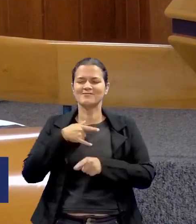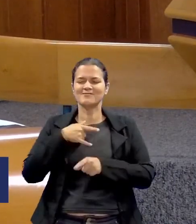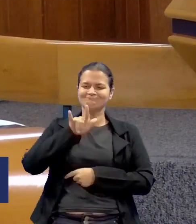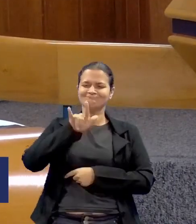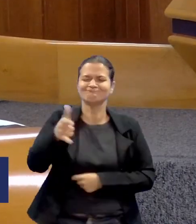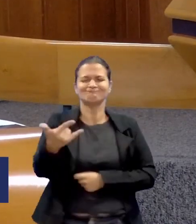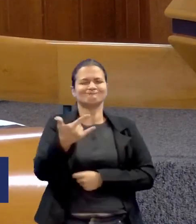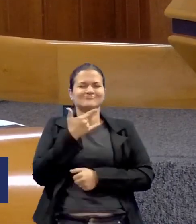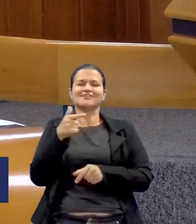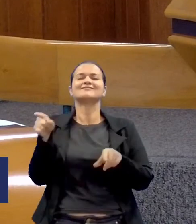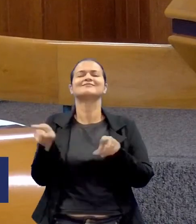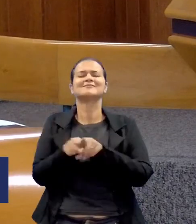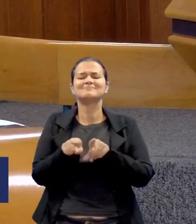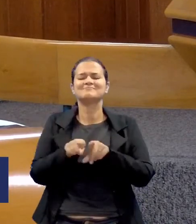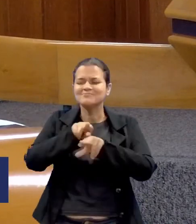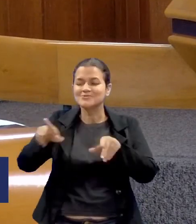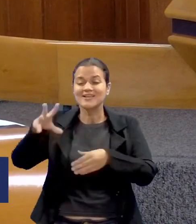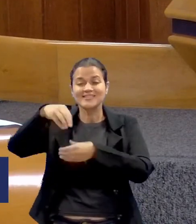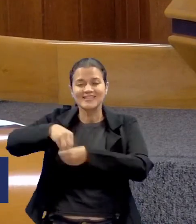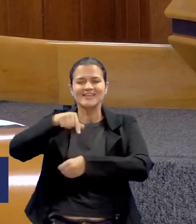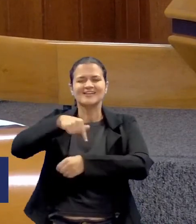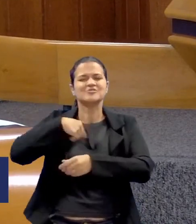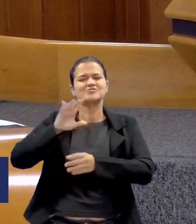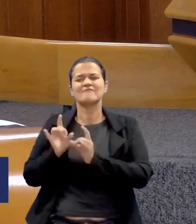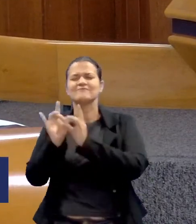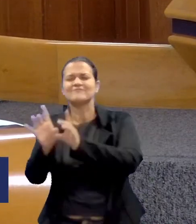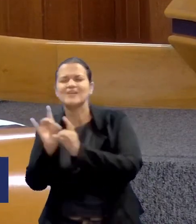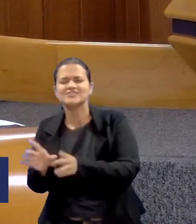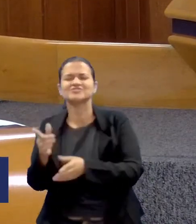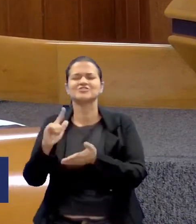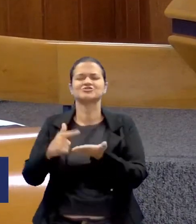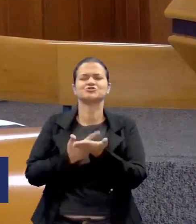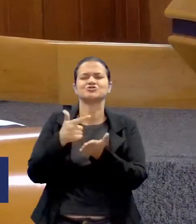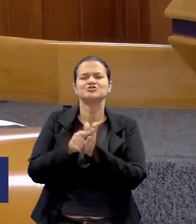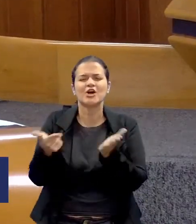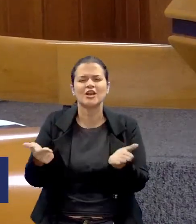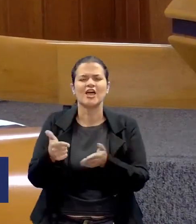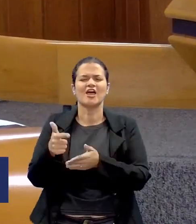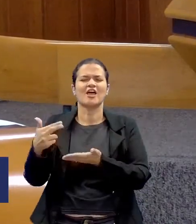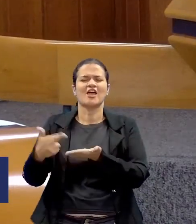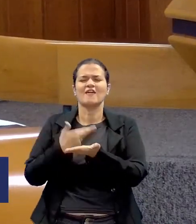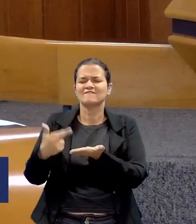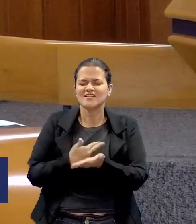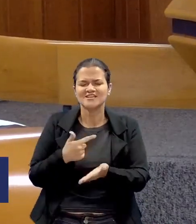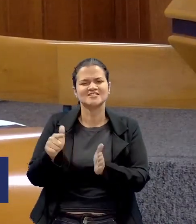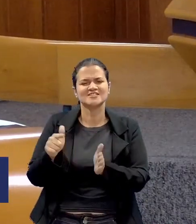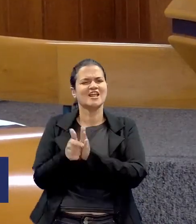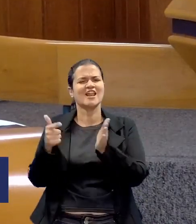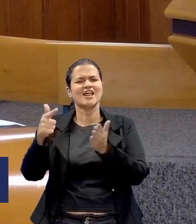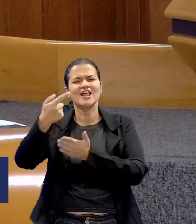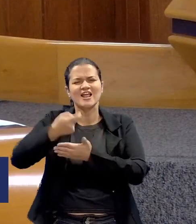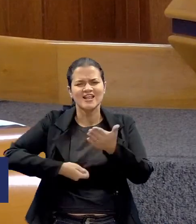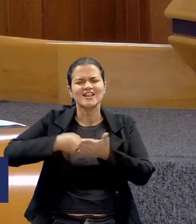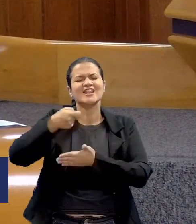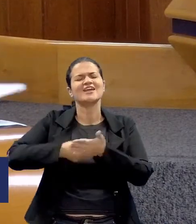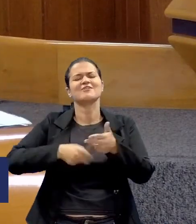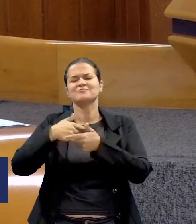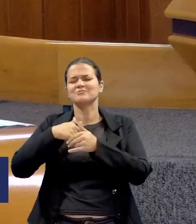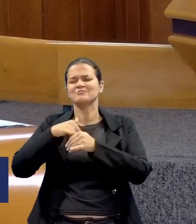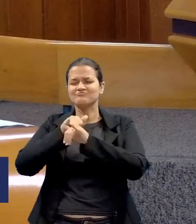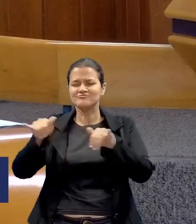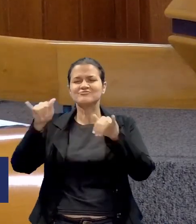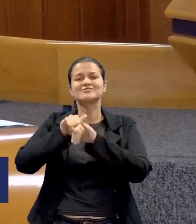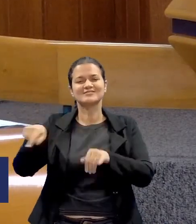pulsar das esquinas de Goiânia, vendi diários, semanários, revistas, livros, lidei na redação de editoras e informativos, você sabe